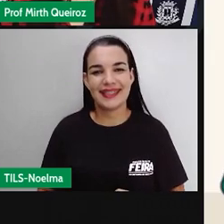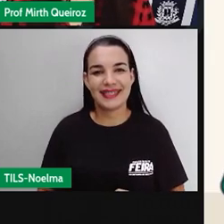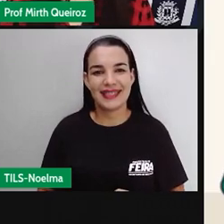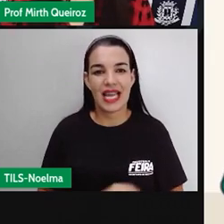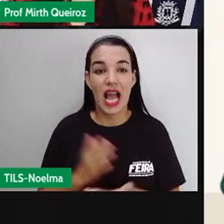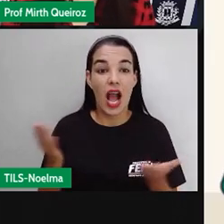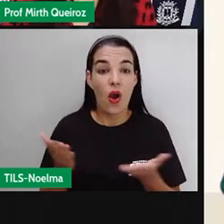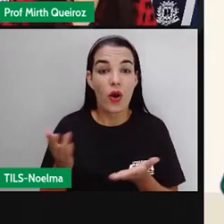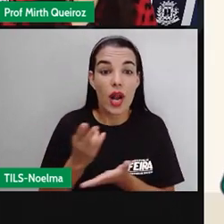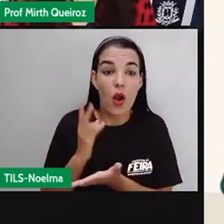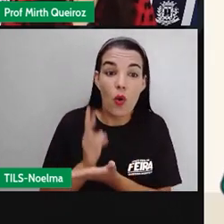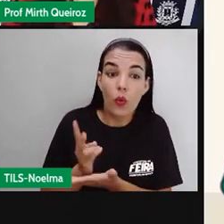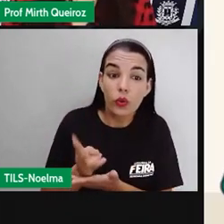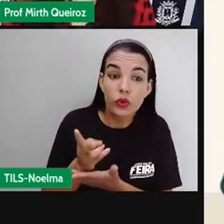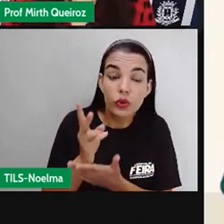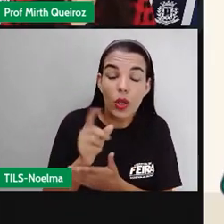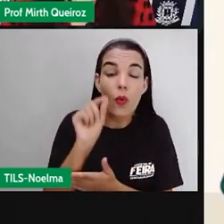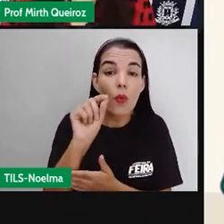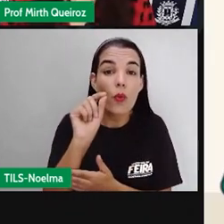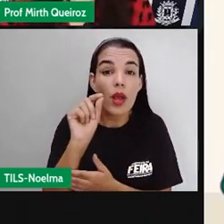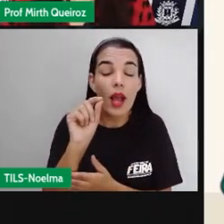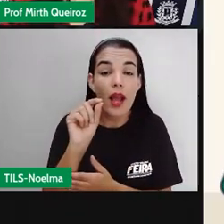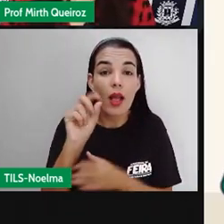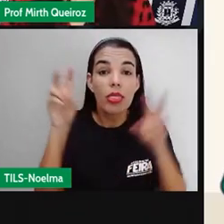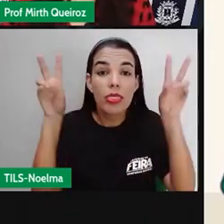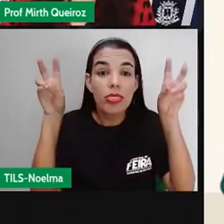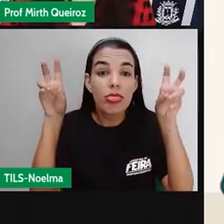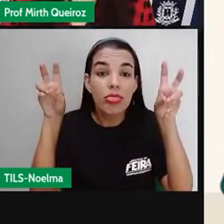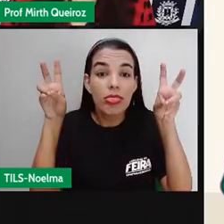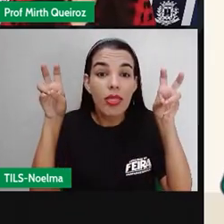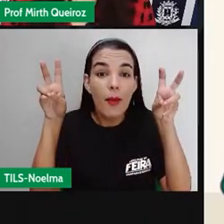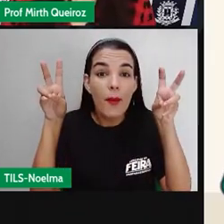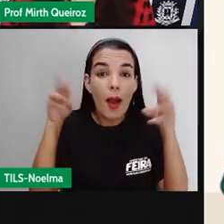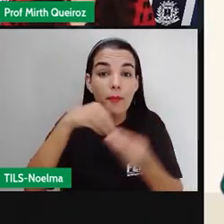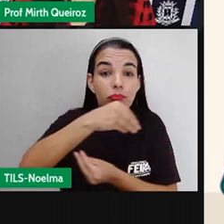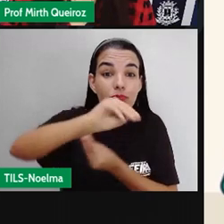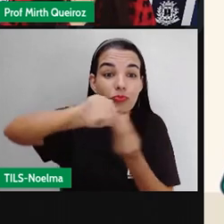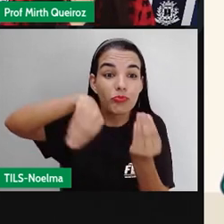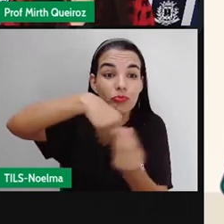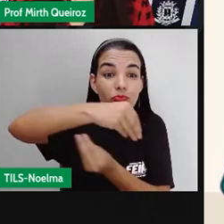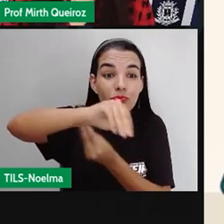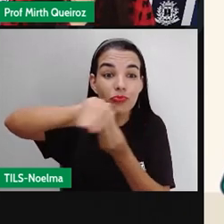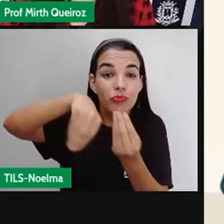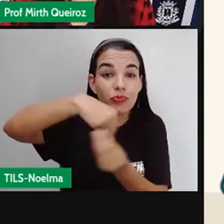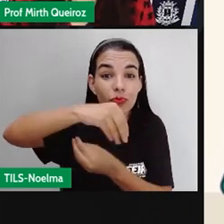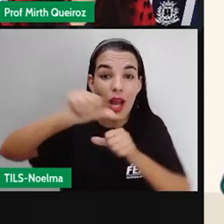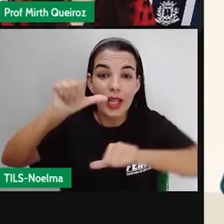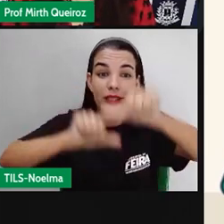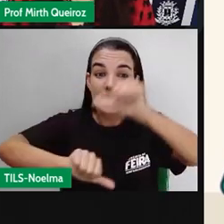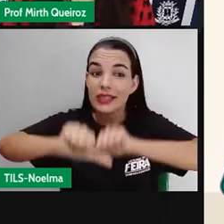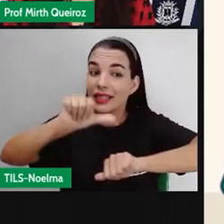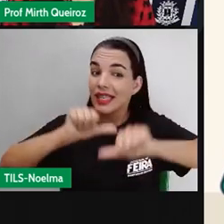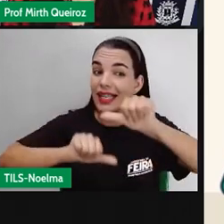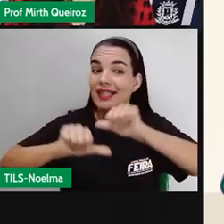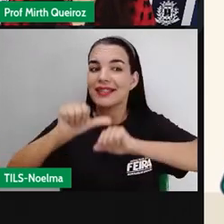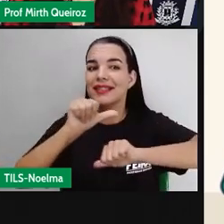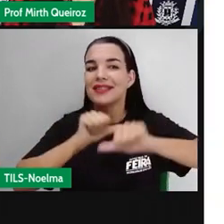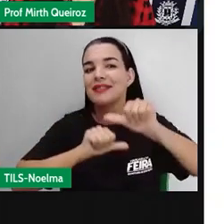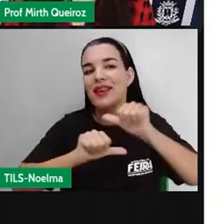dar continuidade aí ao assunto que a gente já vem discutindo já há algumas aulas, né? Que é sobre misturas e